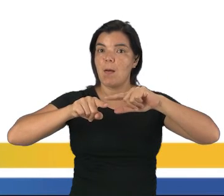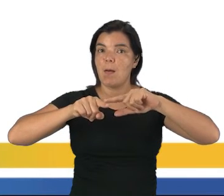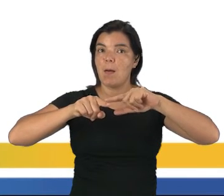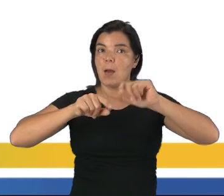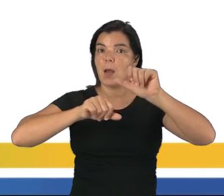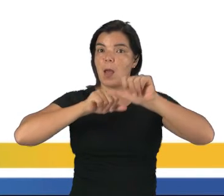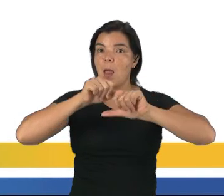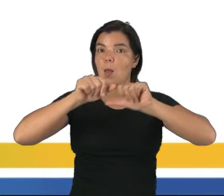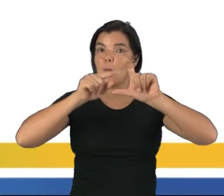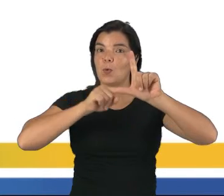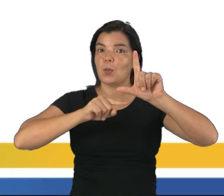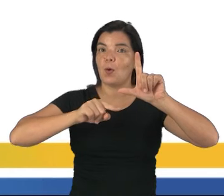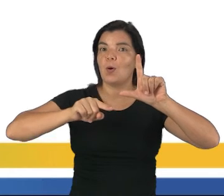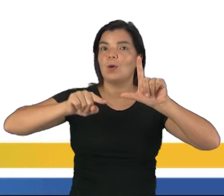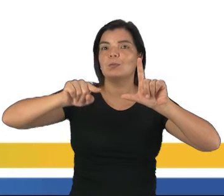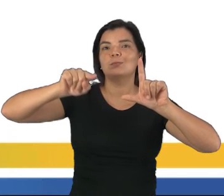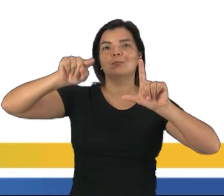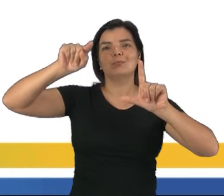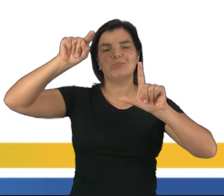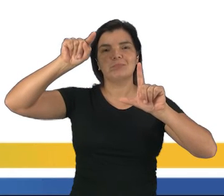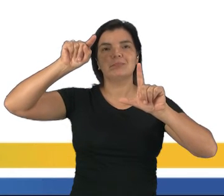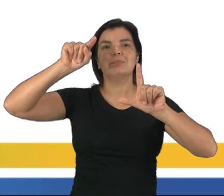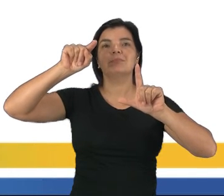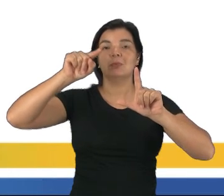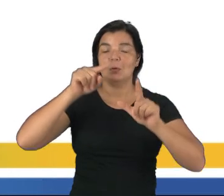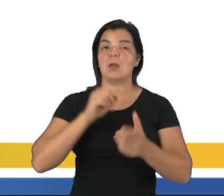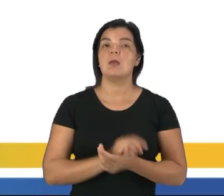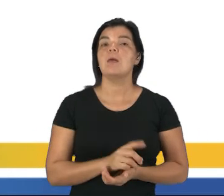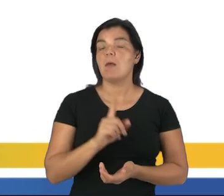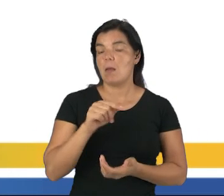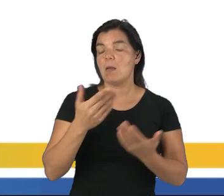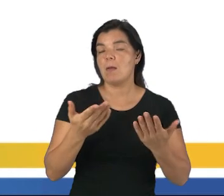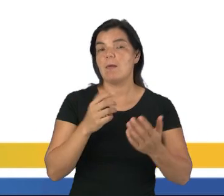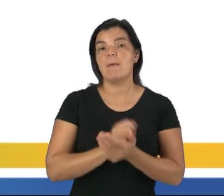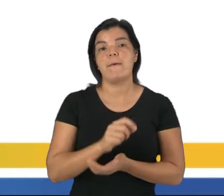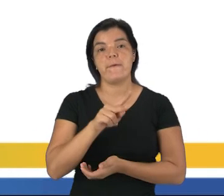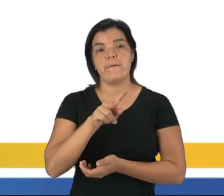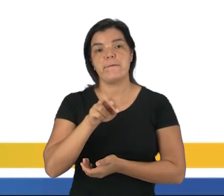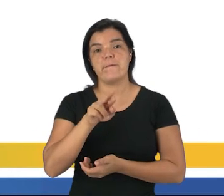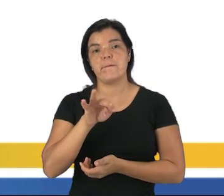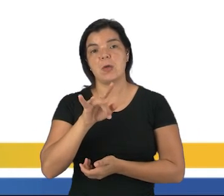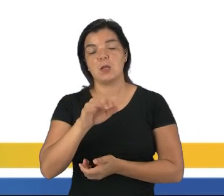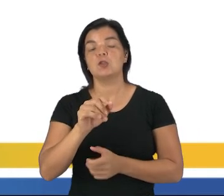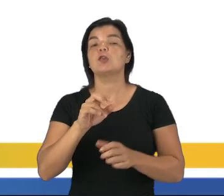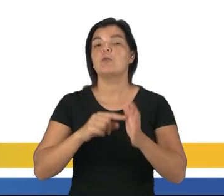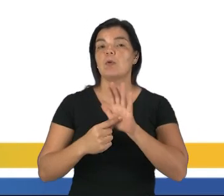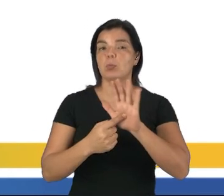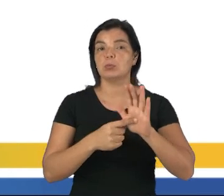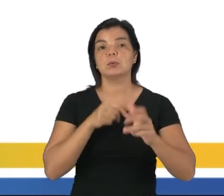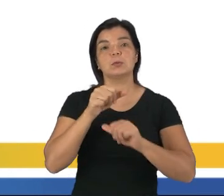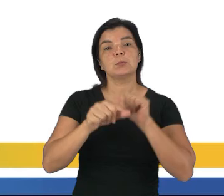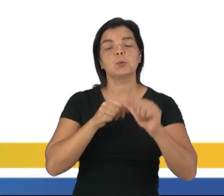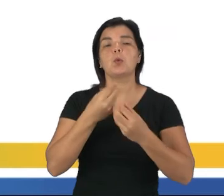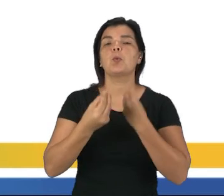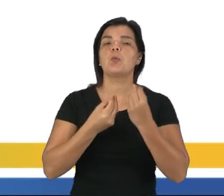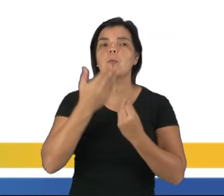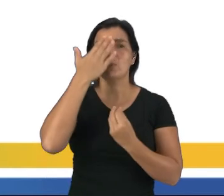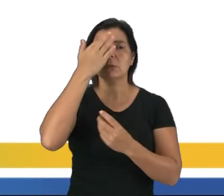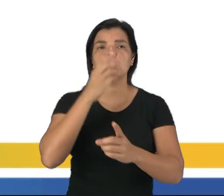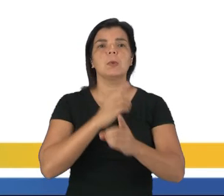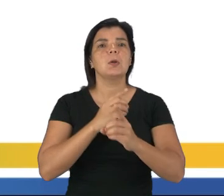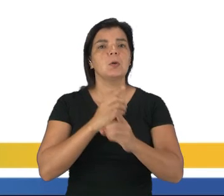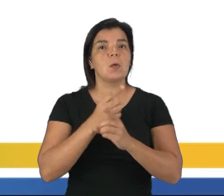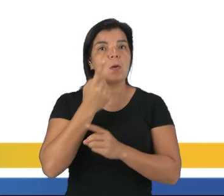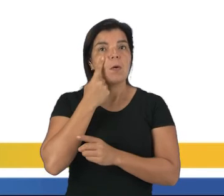ela muda de sentido, ela começa a subir. Então, é o vértice que vai indicar essa mudança. Como é que eu faço para